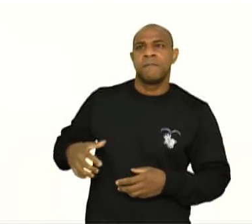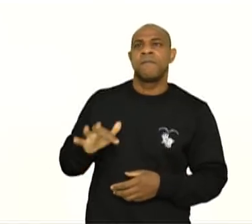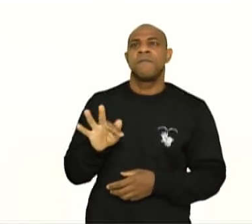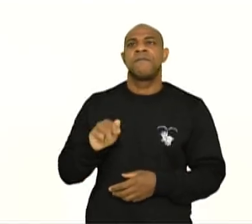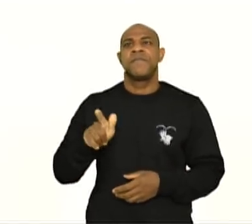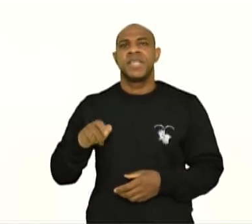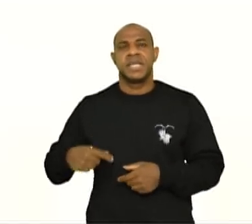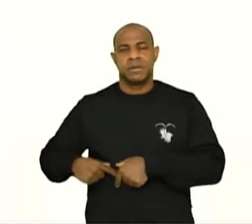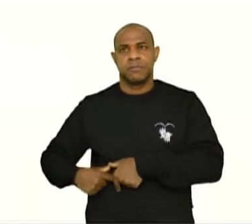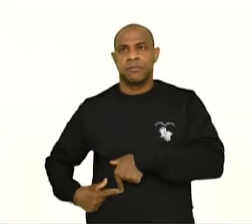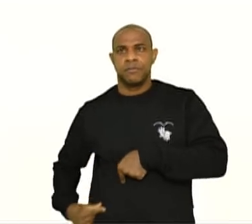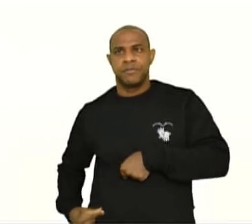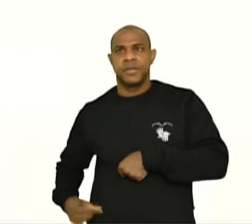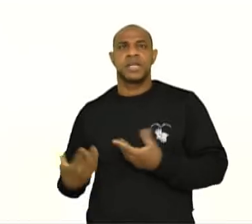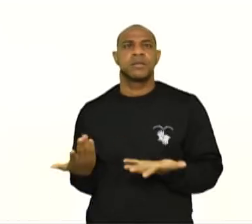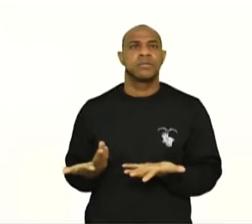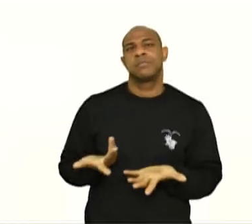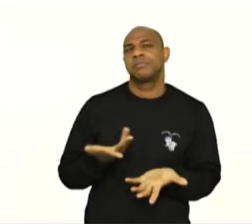de